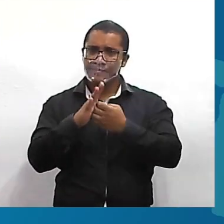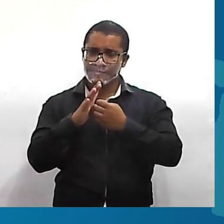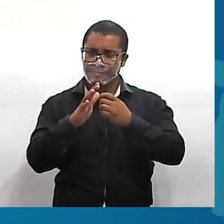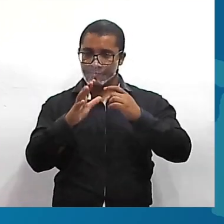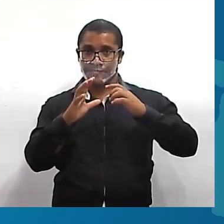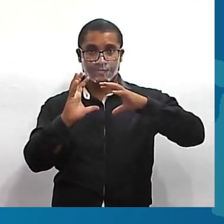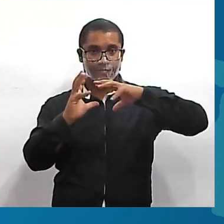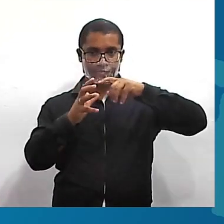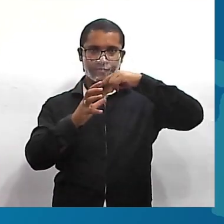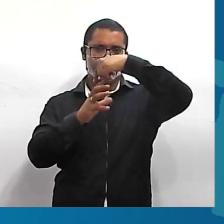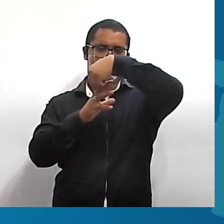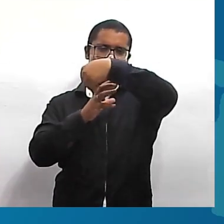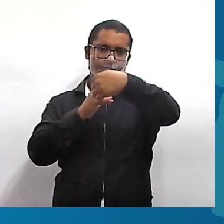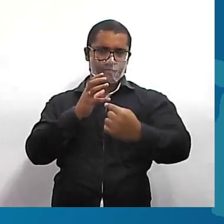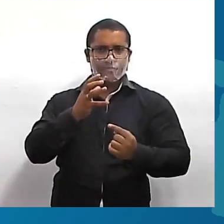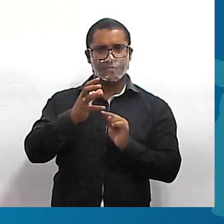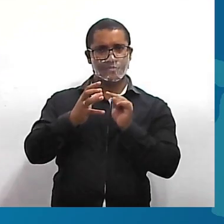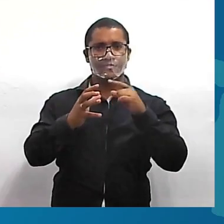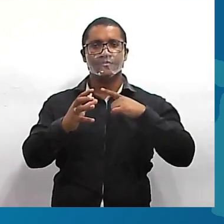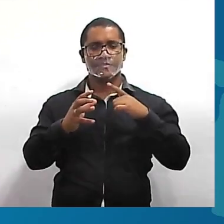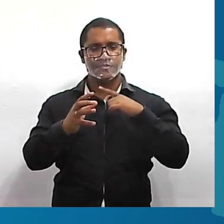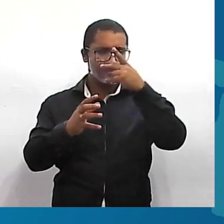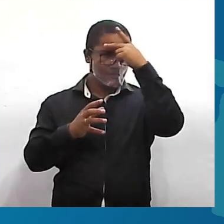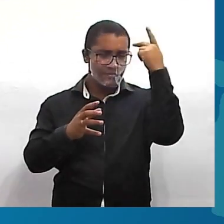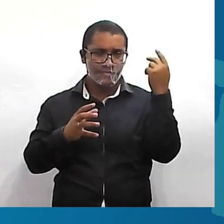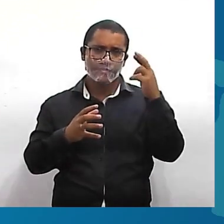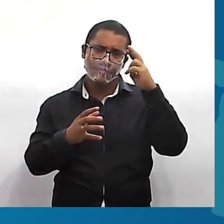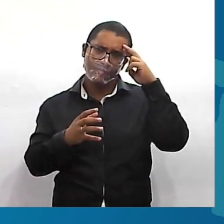né, onde são reunidos aí dirigentes,